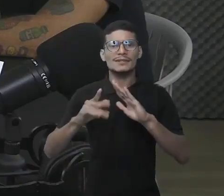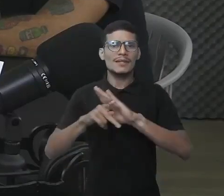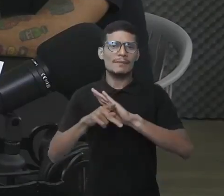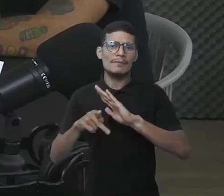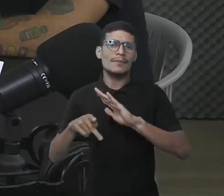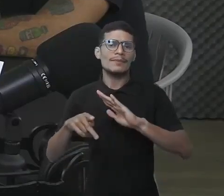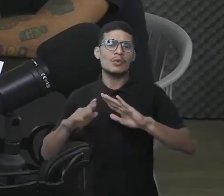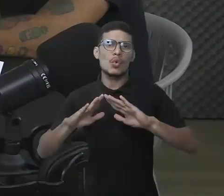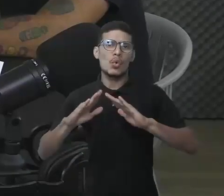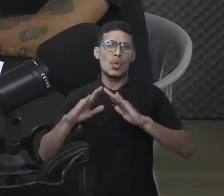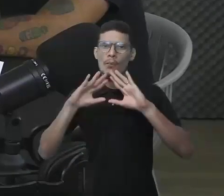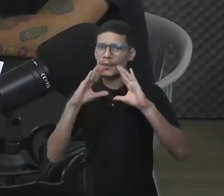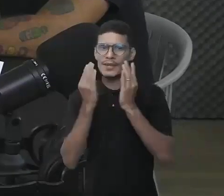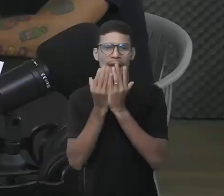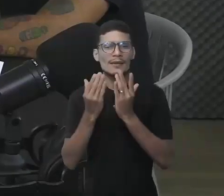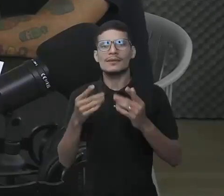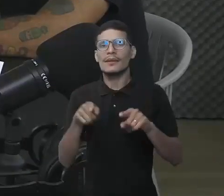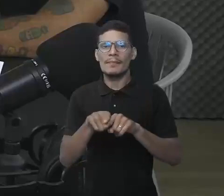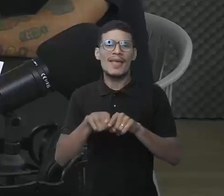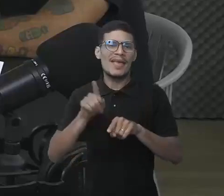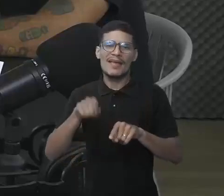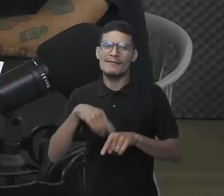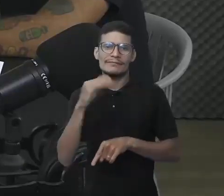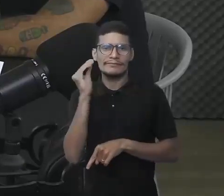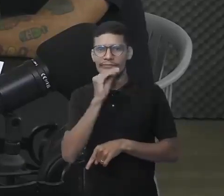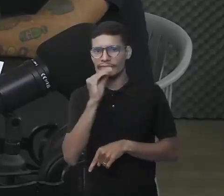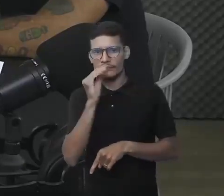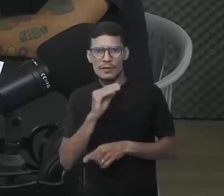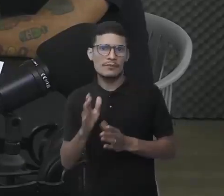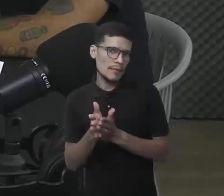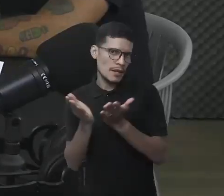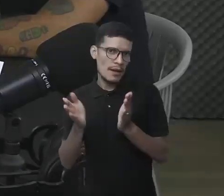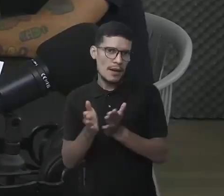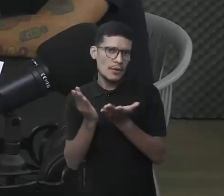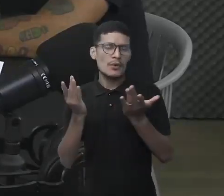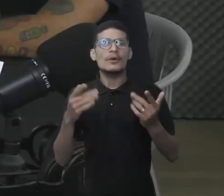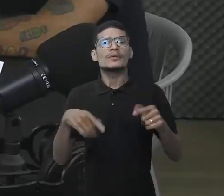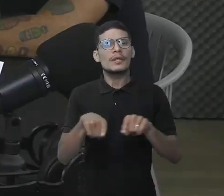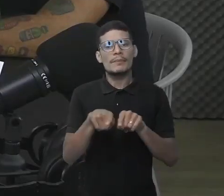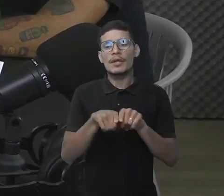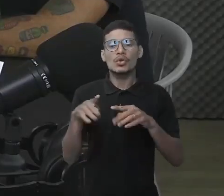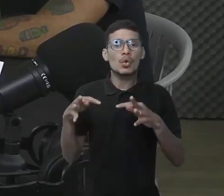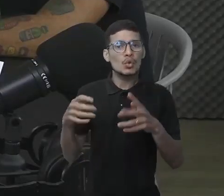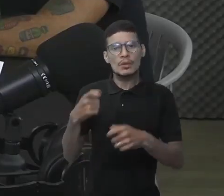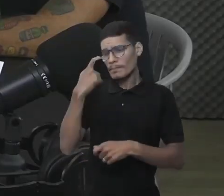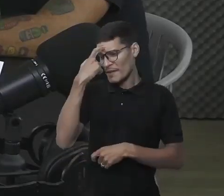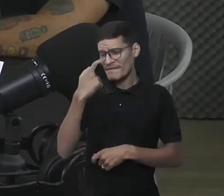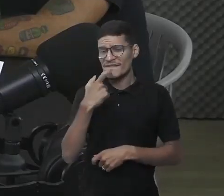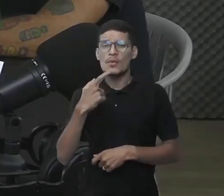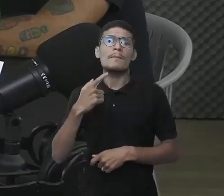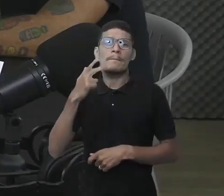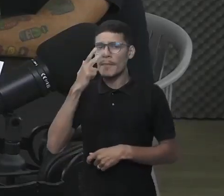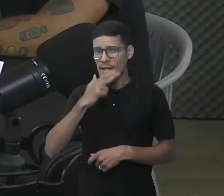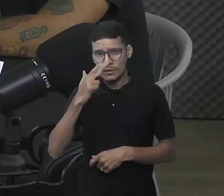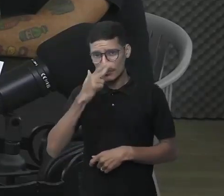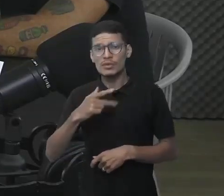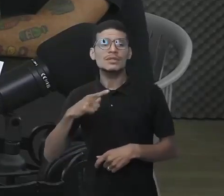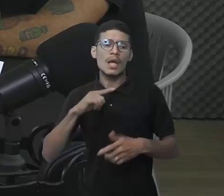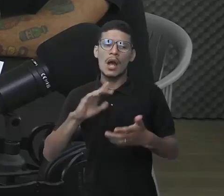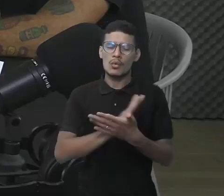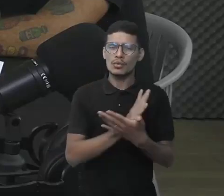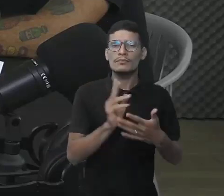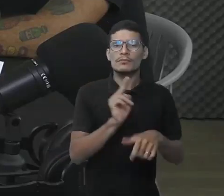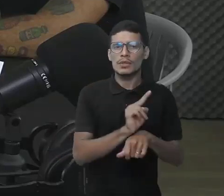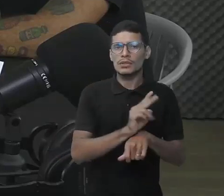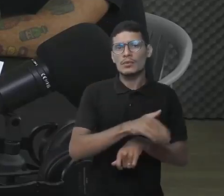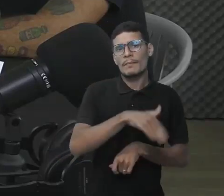muito precários, todos terem esse mesmo perfil, alguns estavam muito mais protegidos a essa exploração sexual